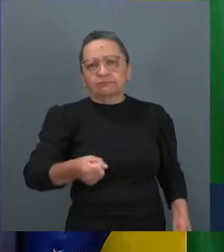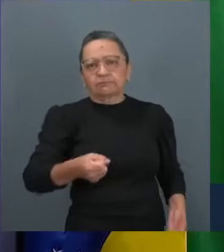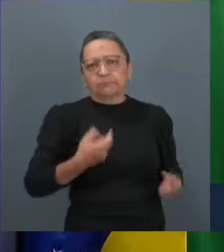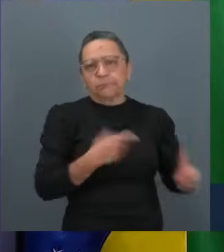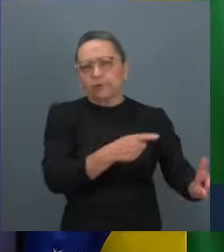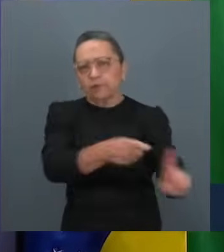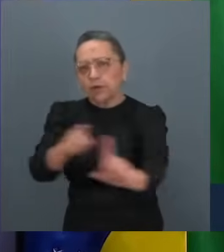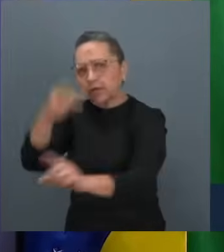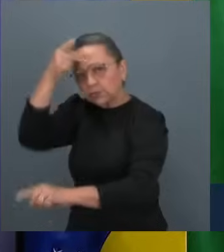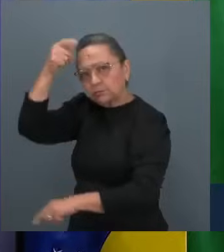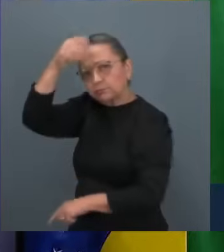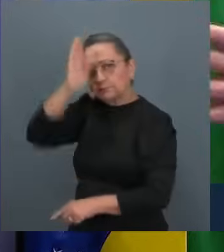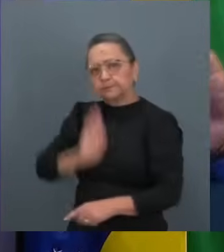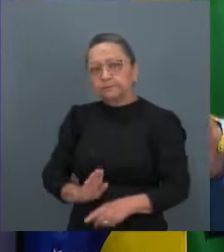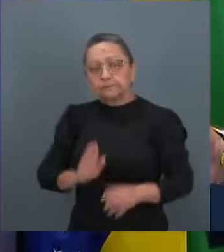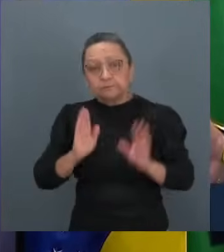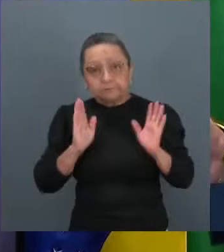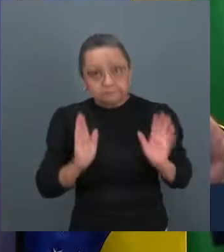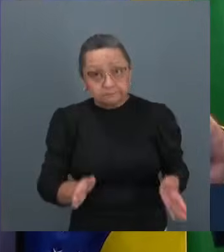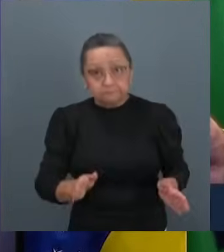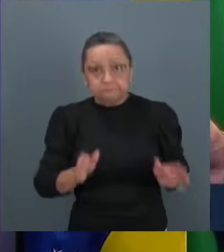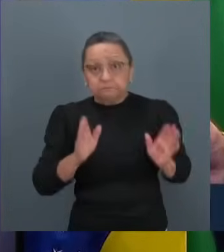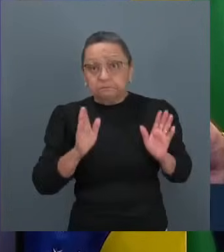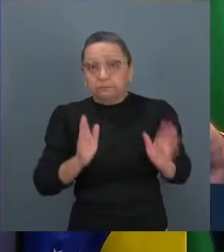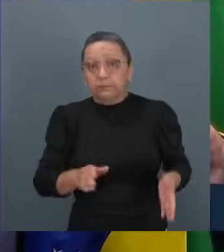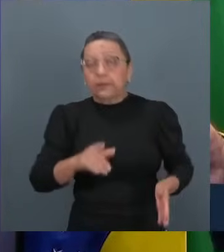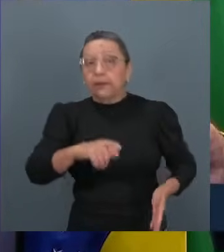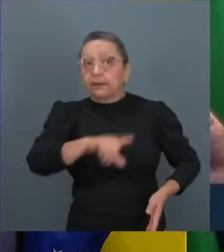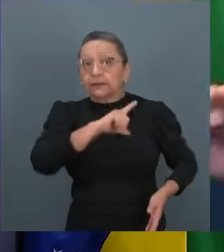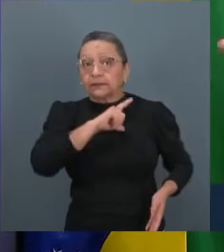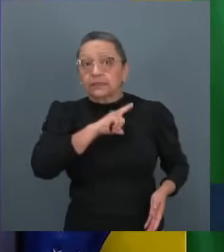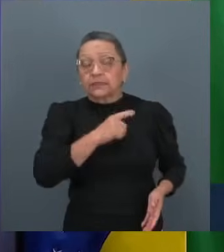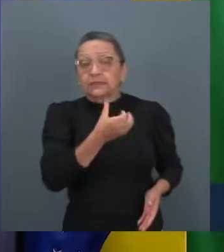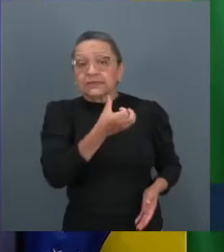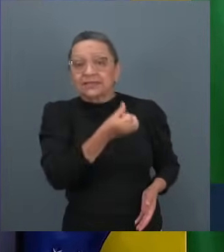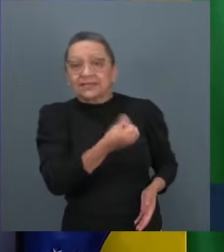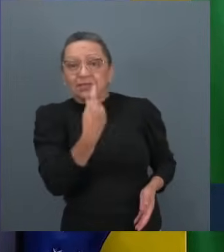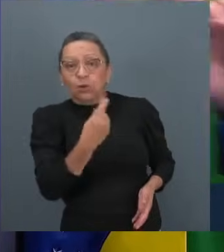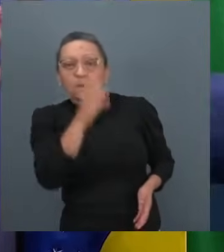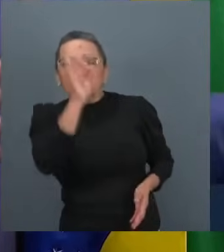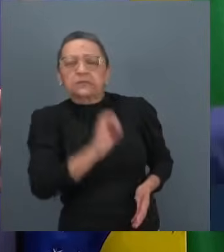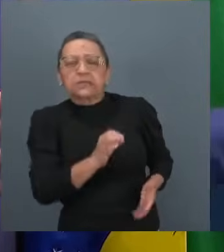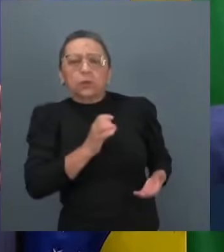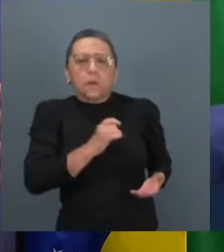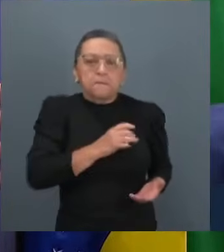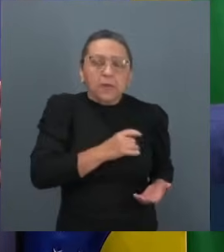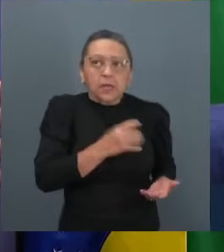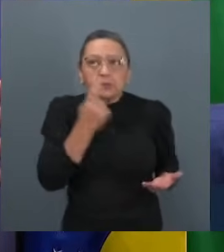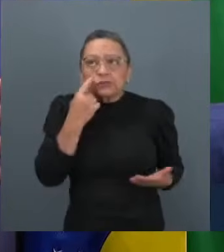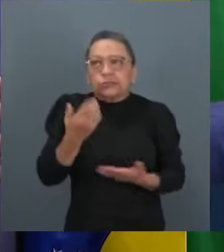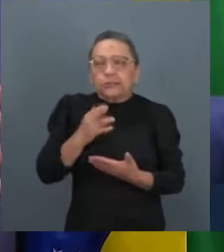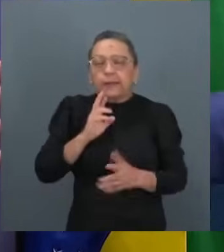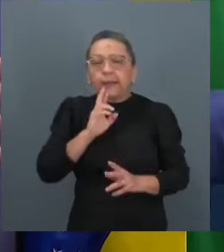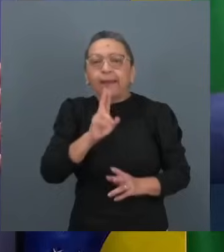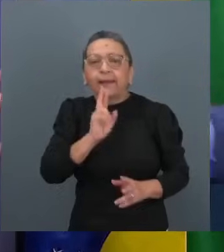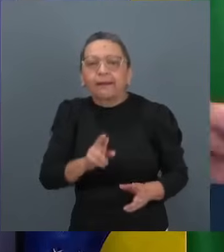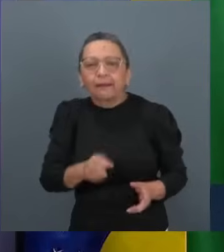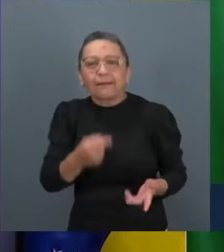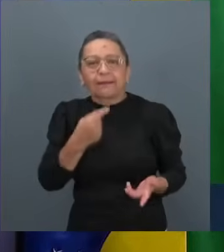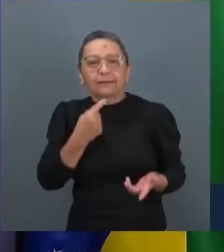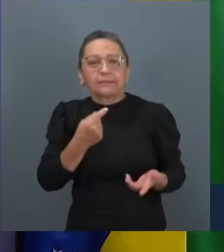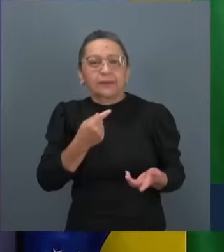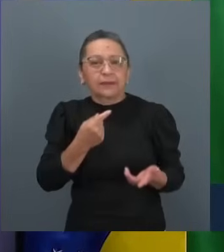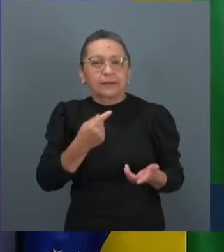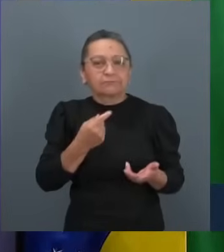brasileiros, que já tinham 61% medo de se manifestar, numa pesquisa